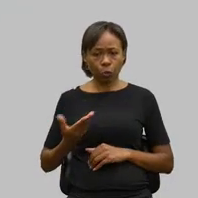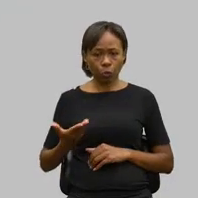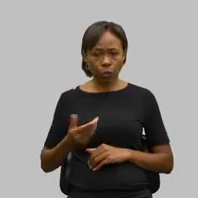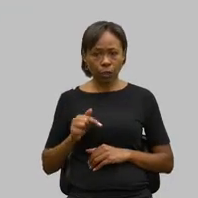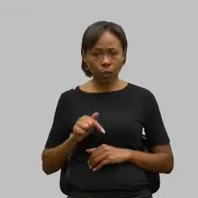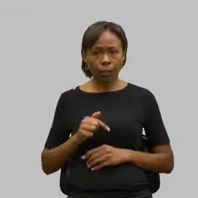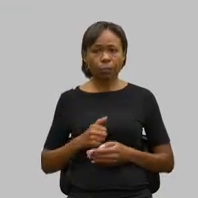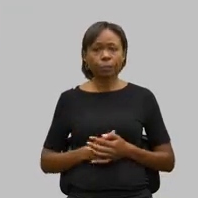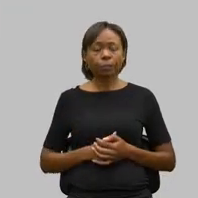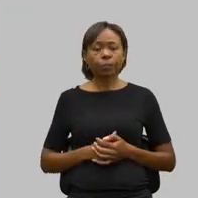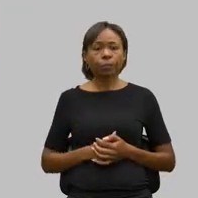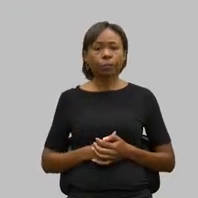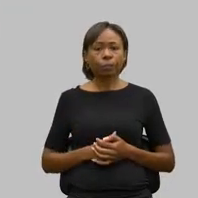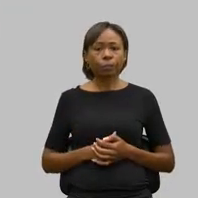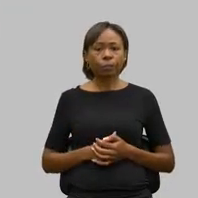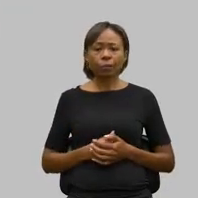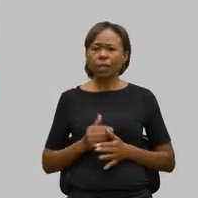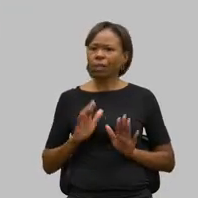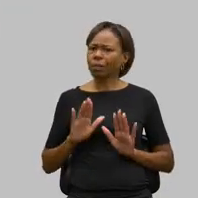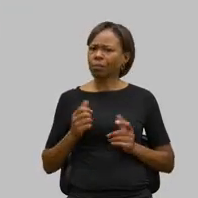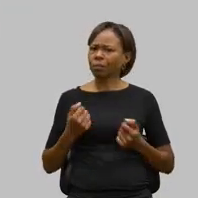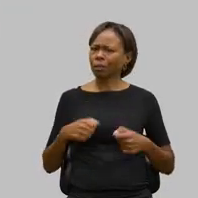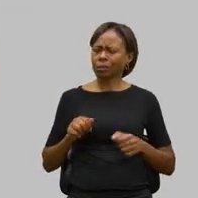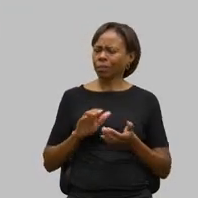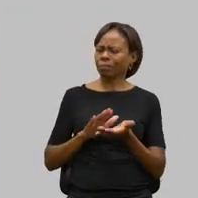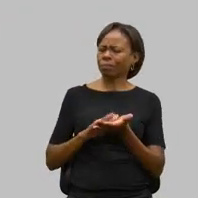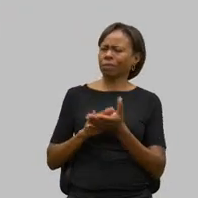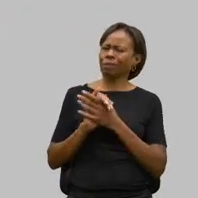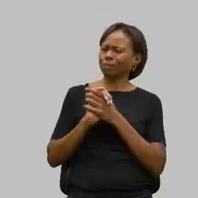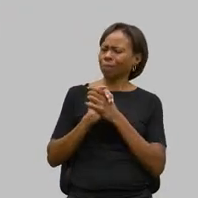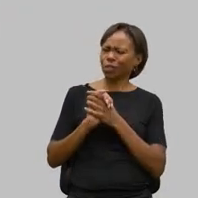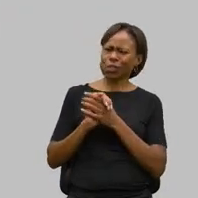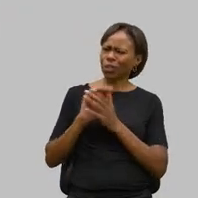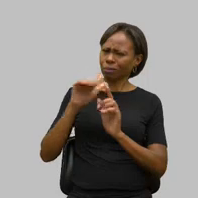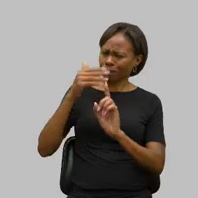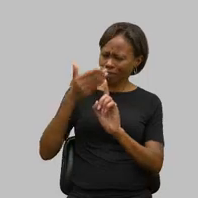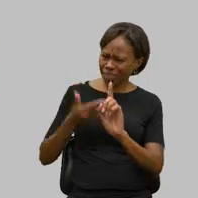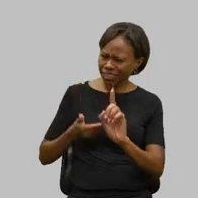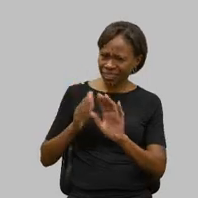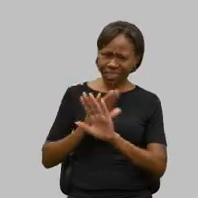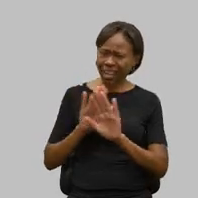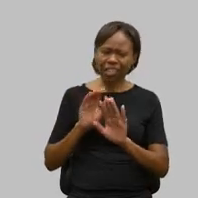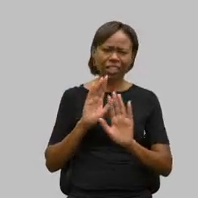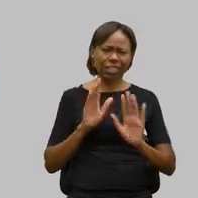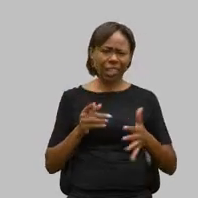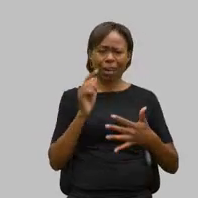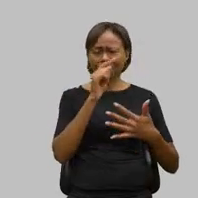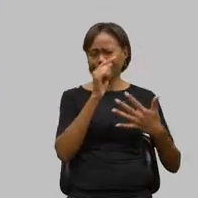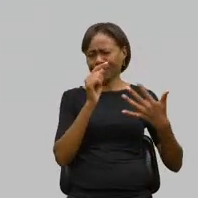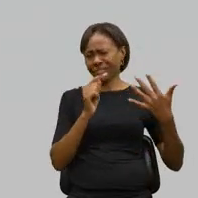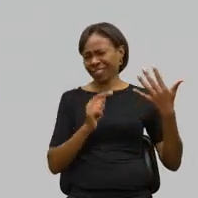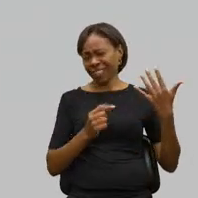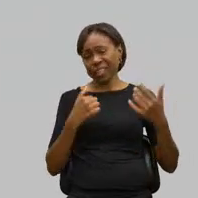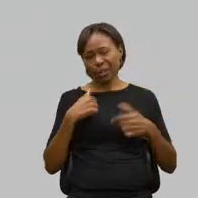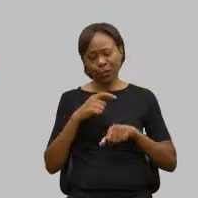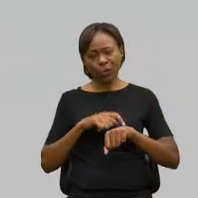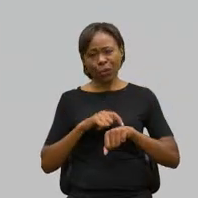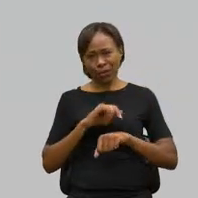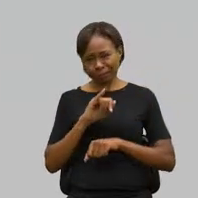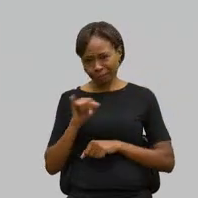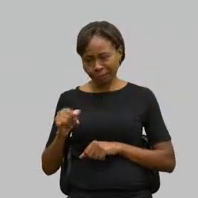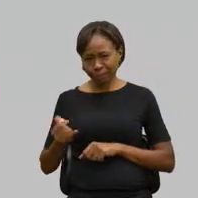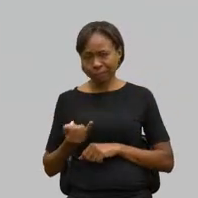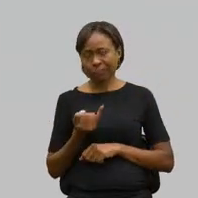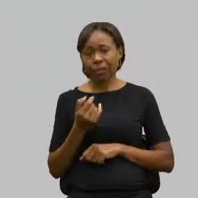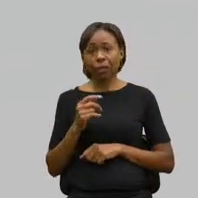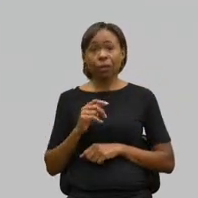O Fábio, eu não preciso fazer nenhum elogio mais a ele, porque já foi feito tantos elogios hoje aqui. Então, vou aproveitar o meu tempo. Eu acho,